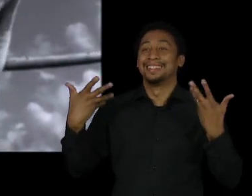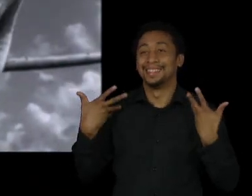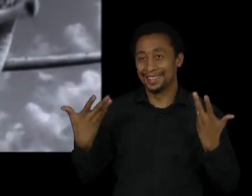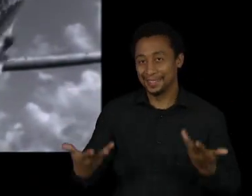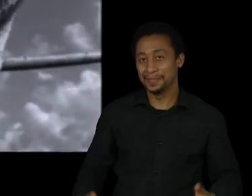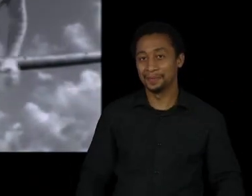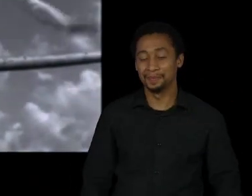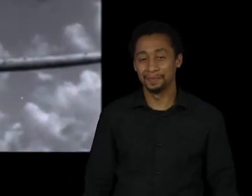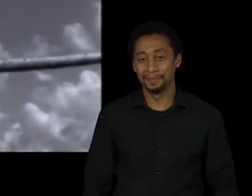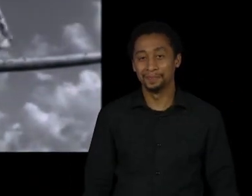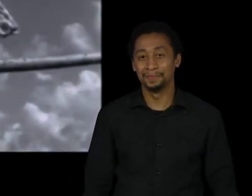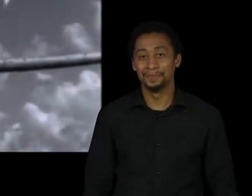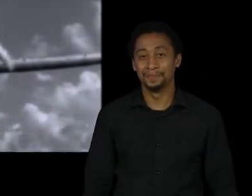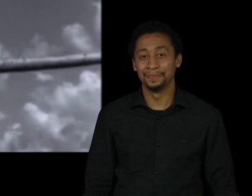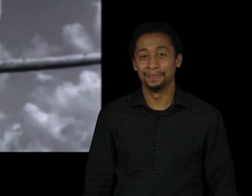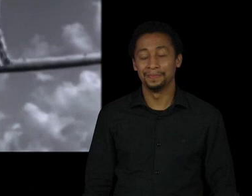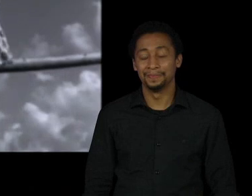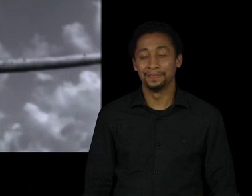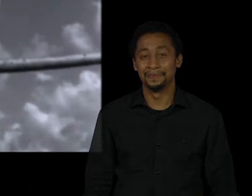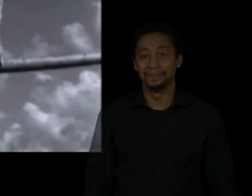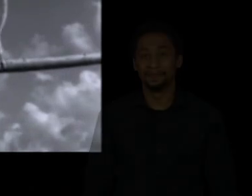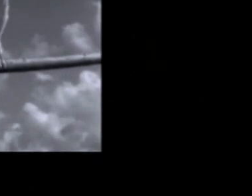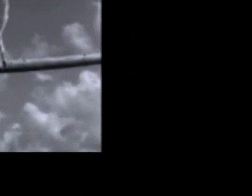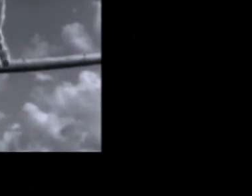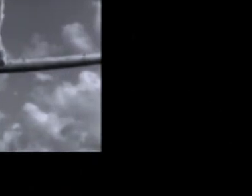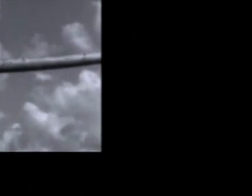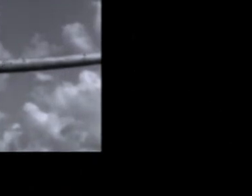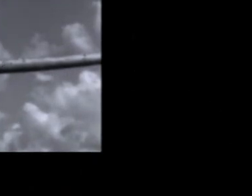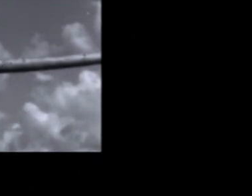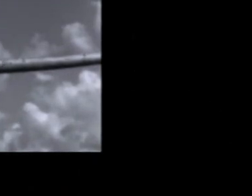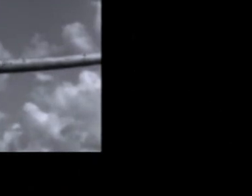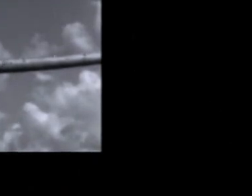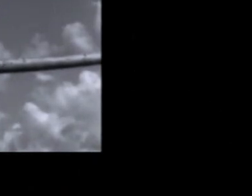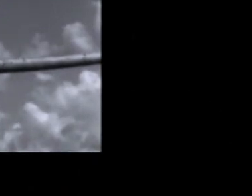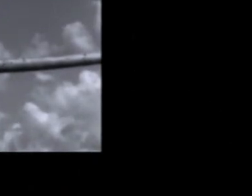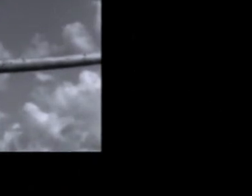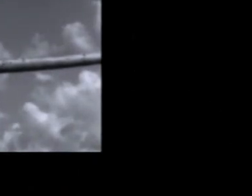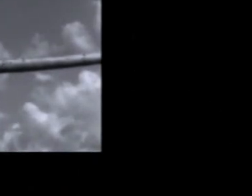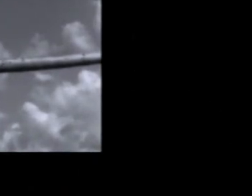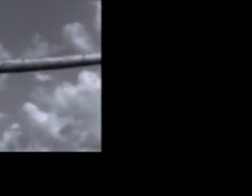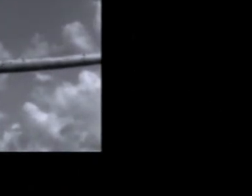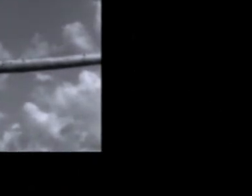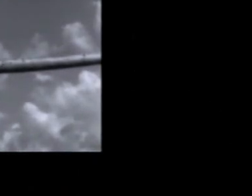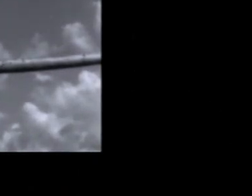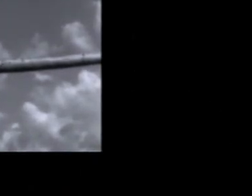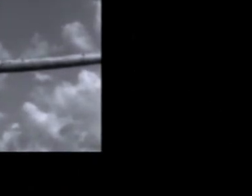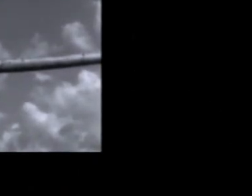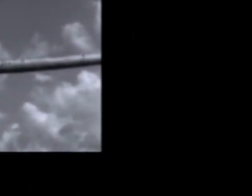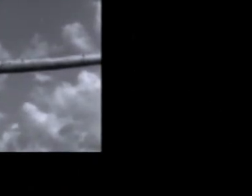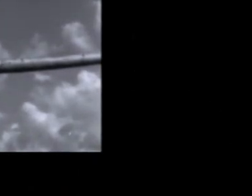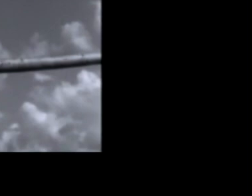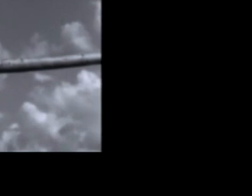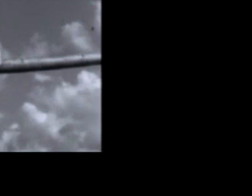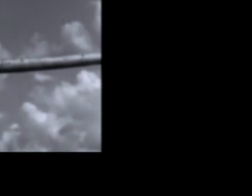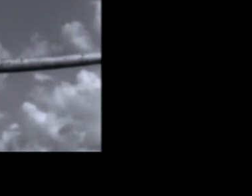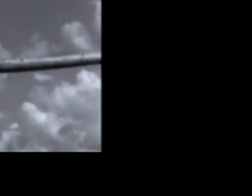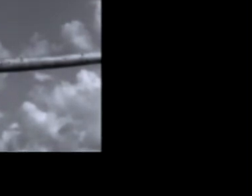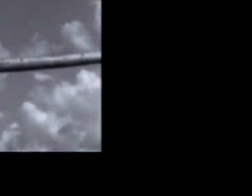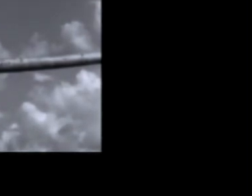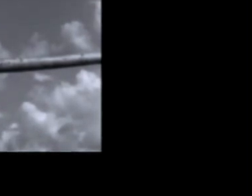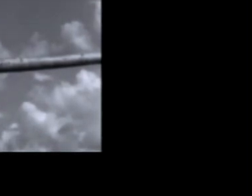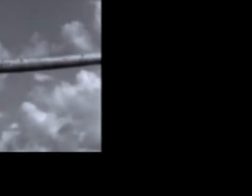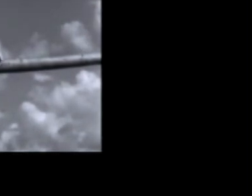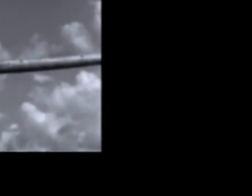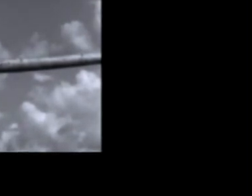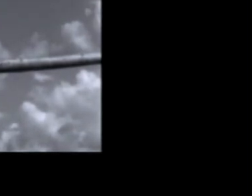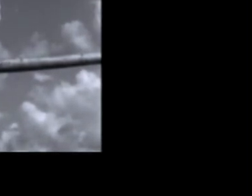logo, Saci! Vem logo! Adeus, amigão! E agora, Nadinho, o que vamos fazer, hein? E